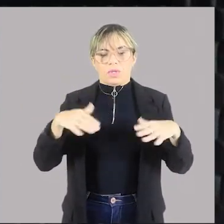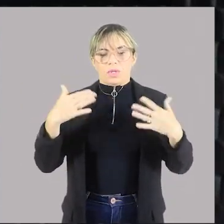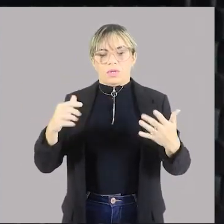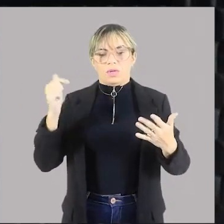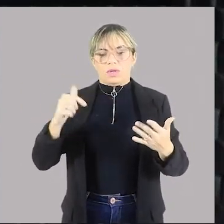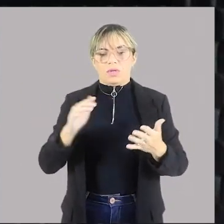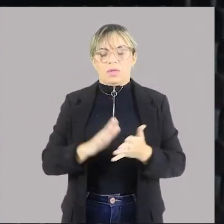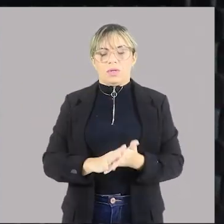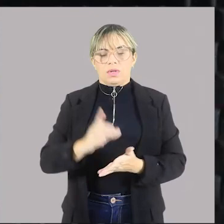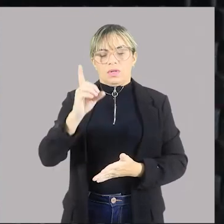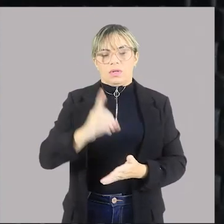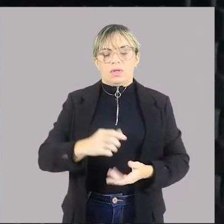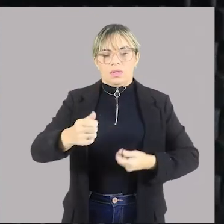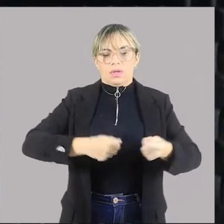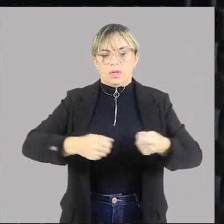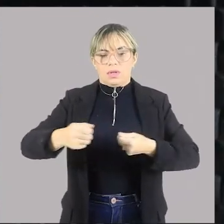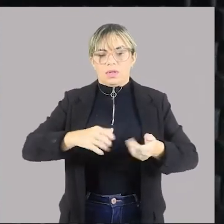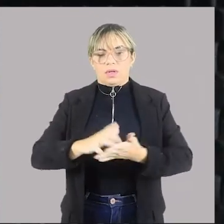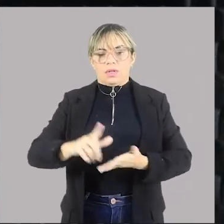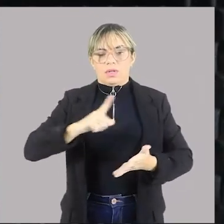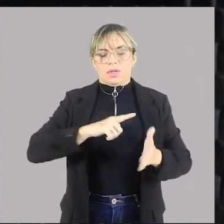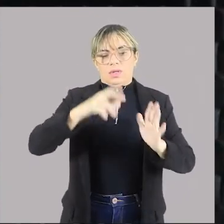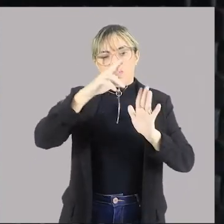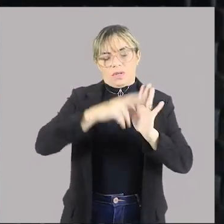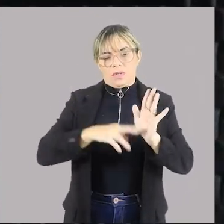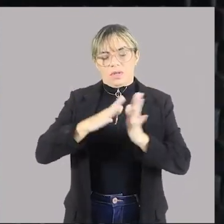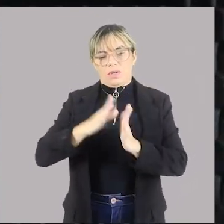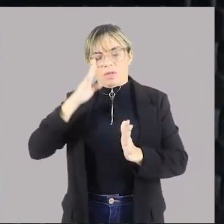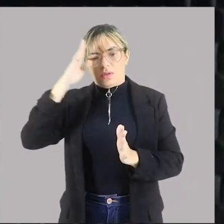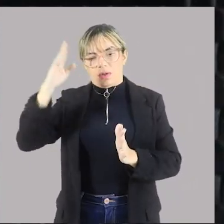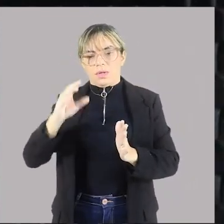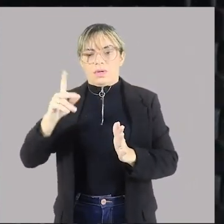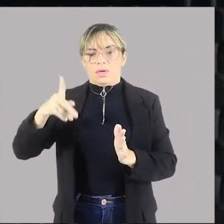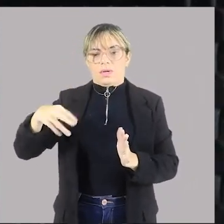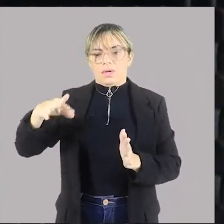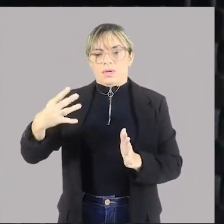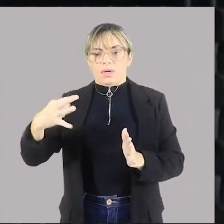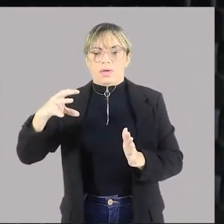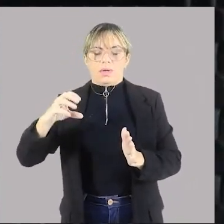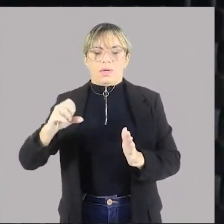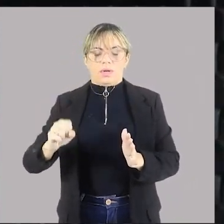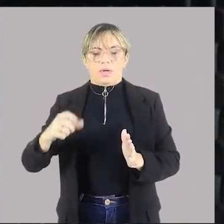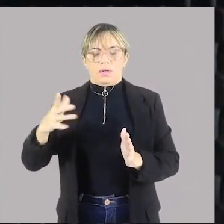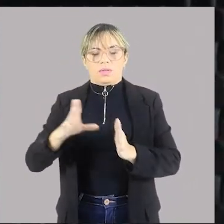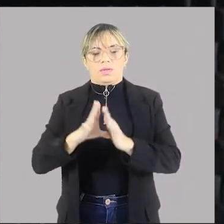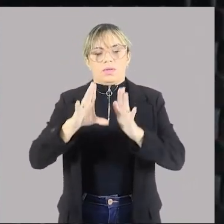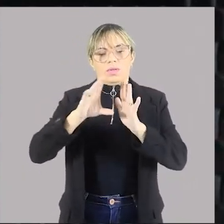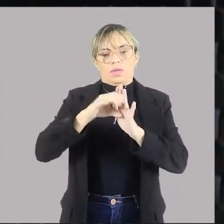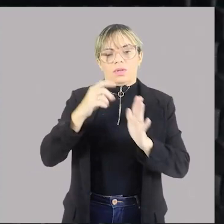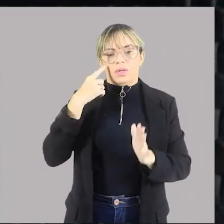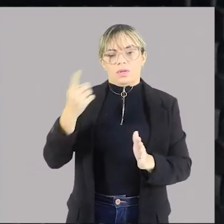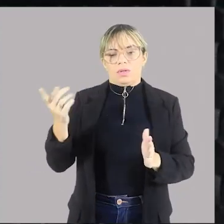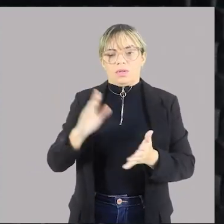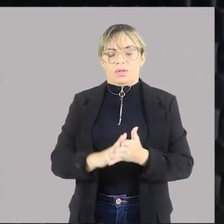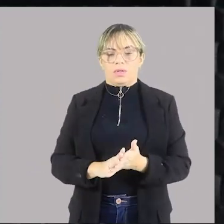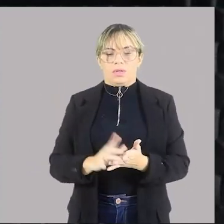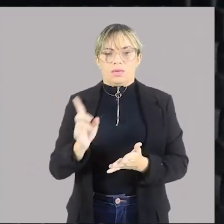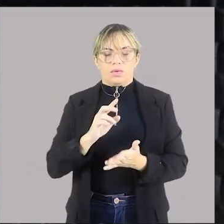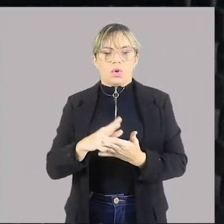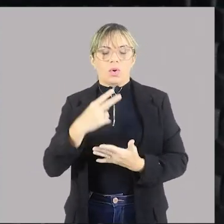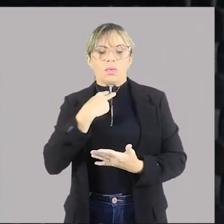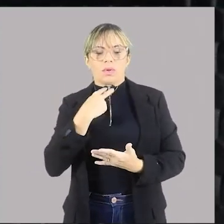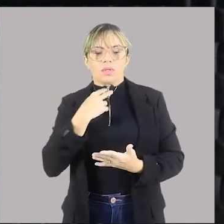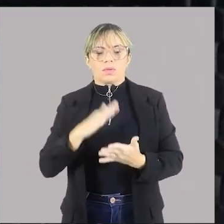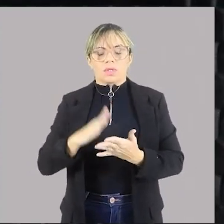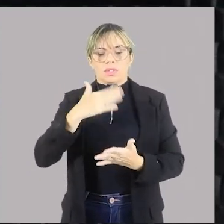direito administrativo, haverá regras e haverá princípios, ok? Então, não possui regras que se traduzem em princípios, não podemos compreendê-lo